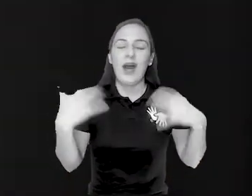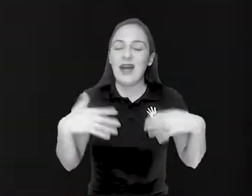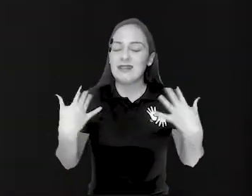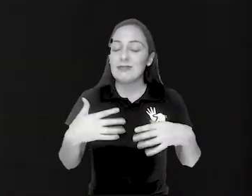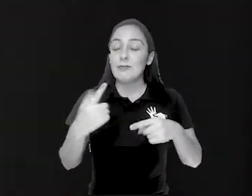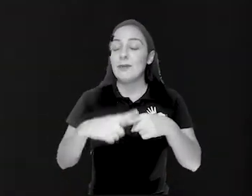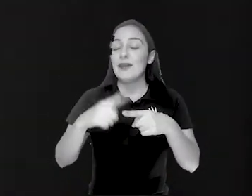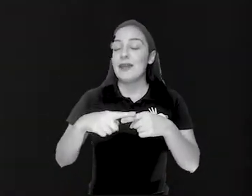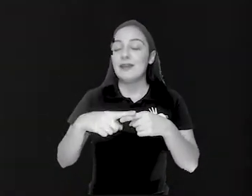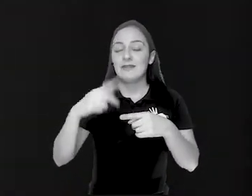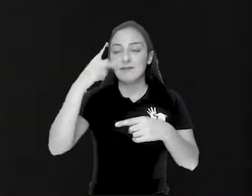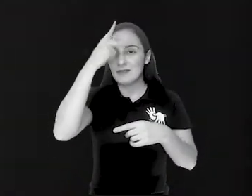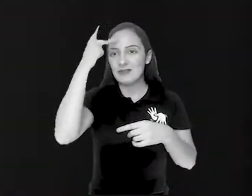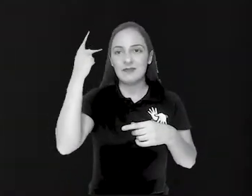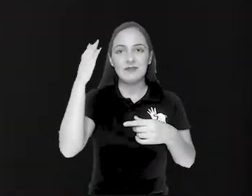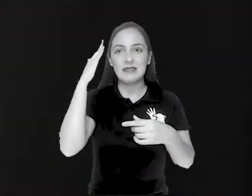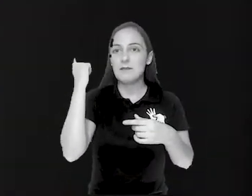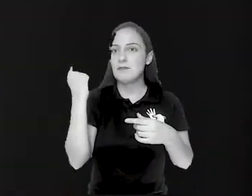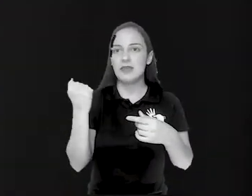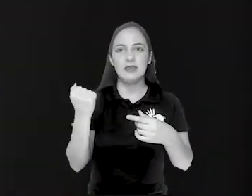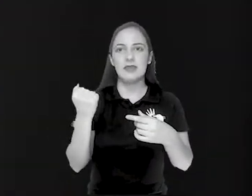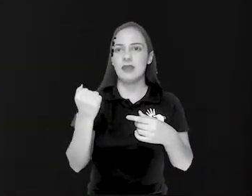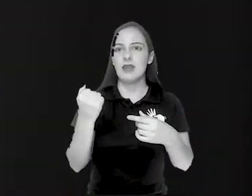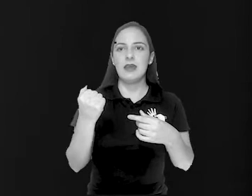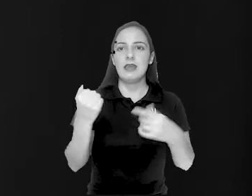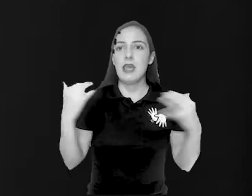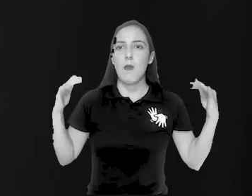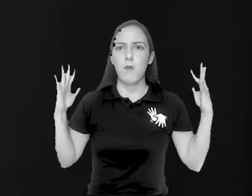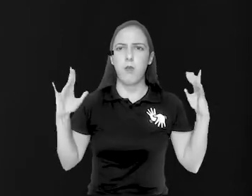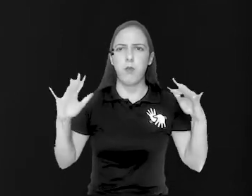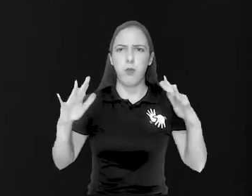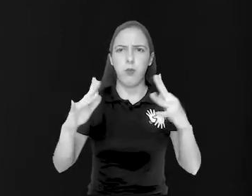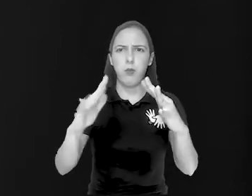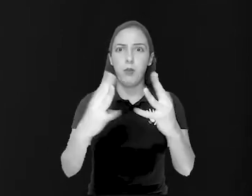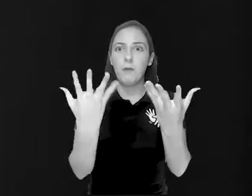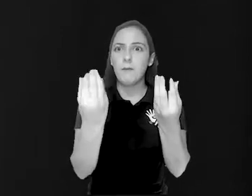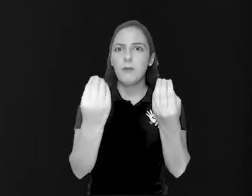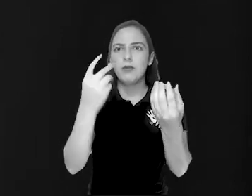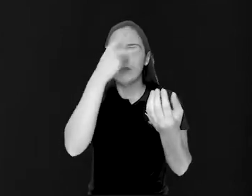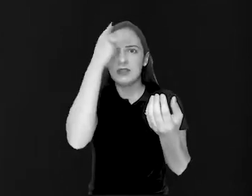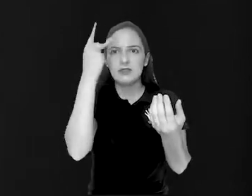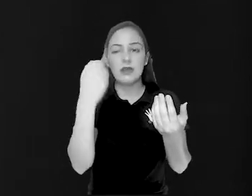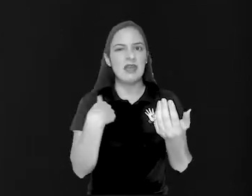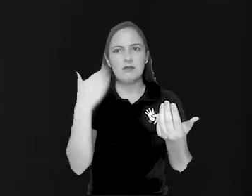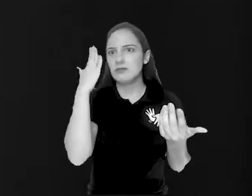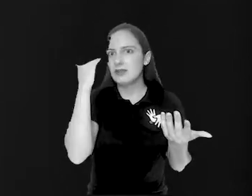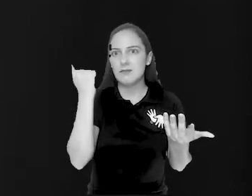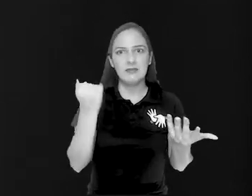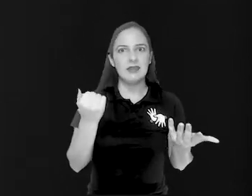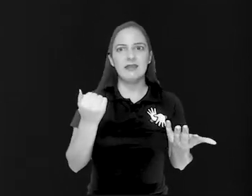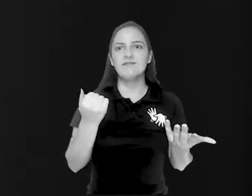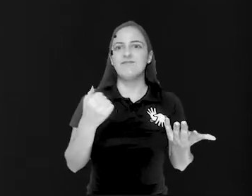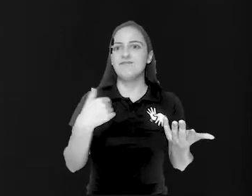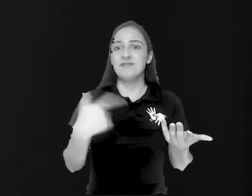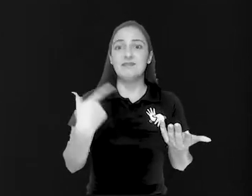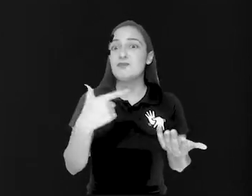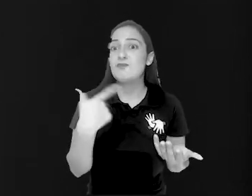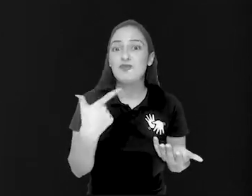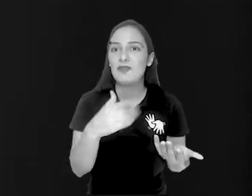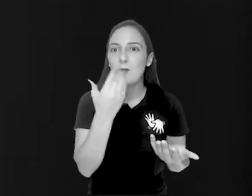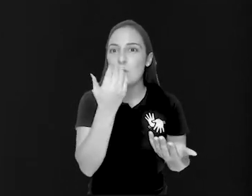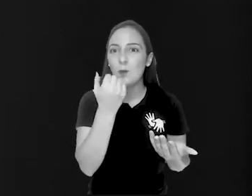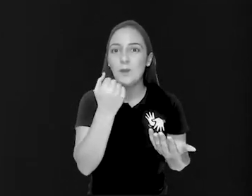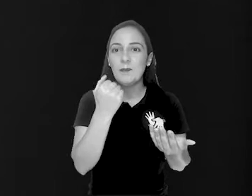pessoas não imaginavam que ia tanta gente. Eu imaginei que ia, mas nem tanto. Então eles não fizeram comida para um terço